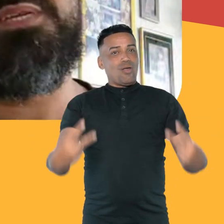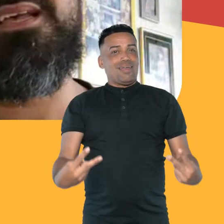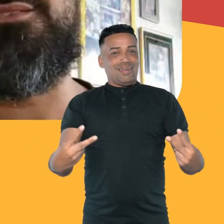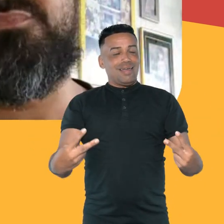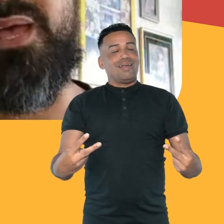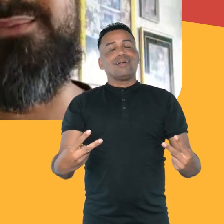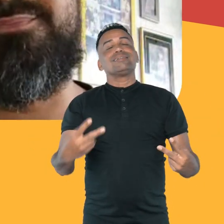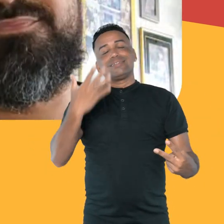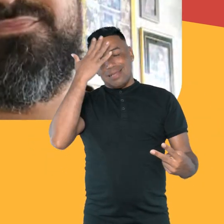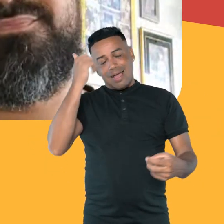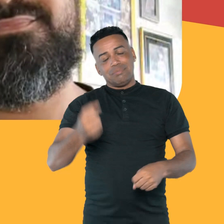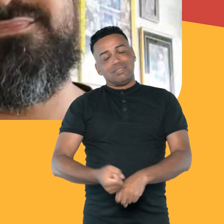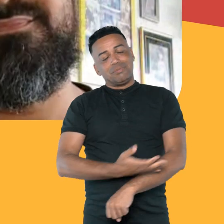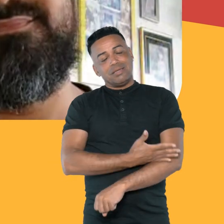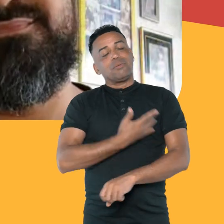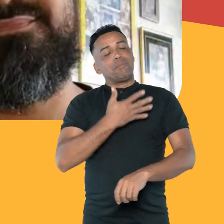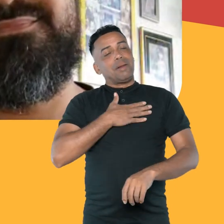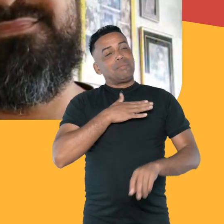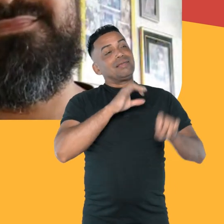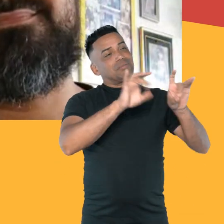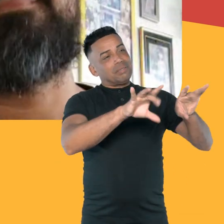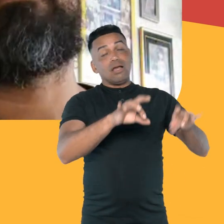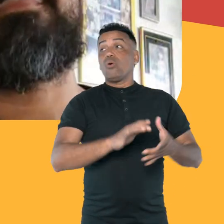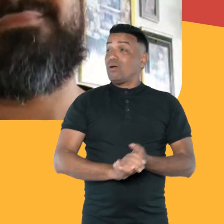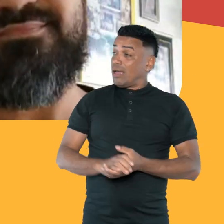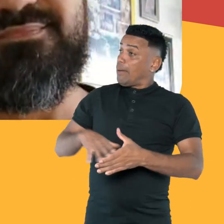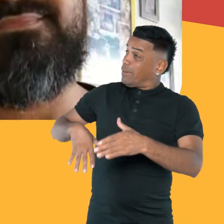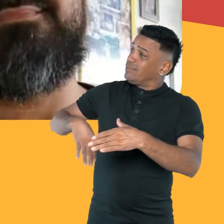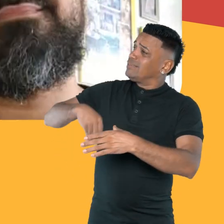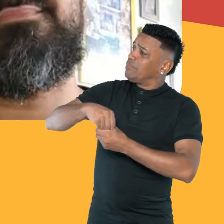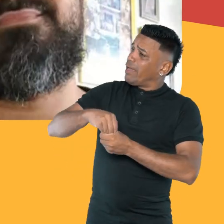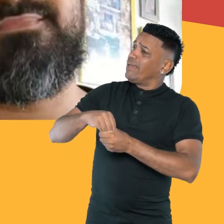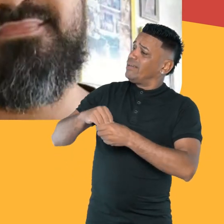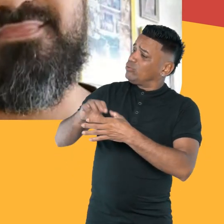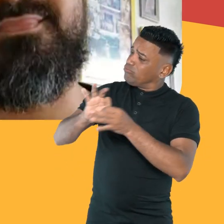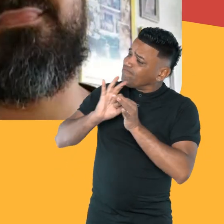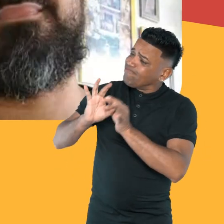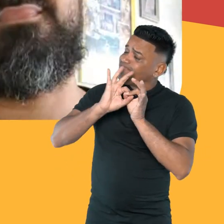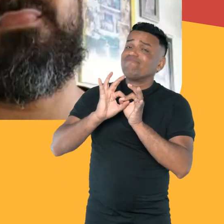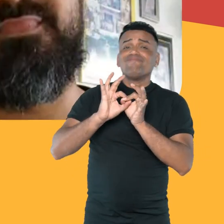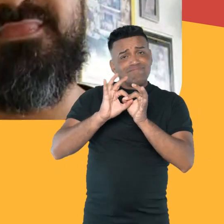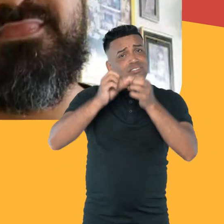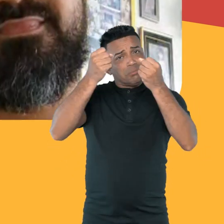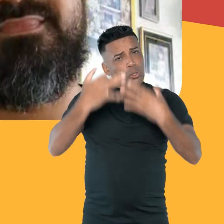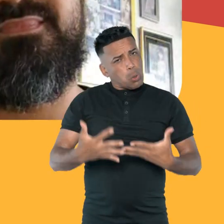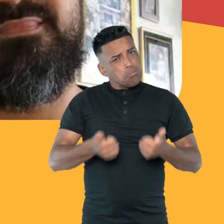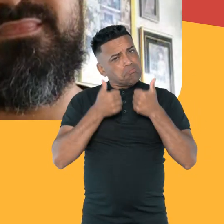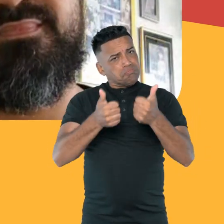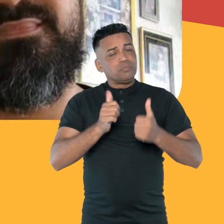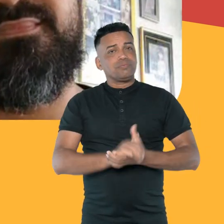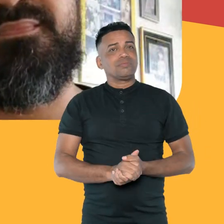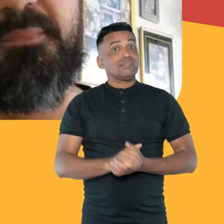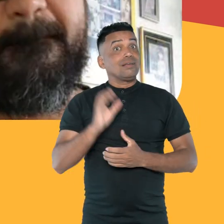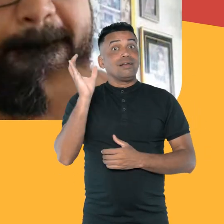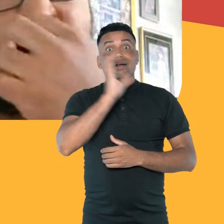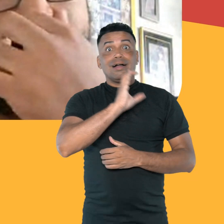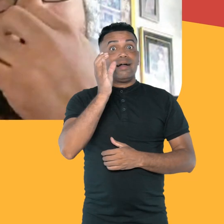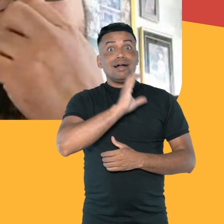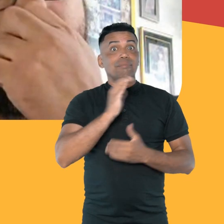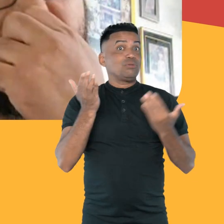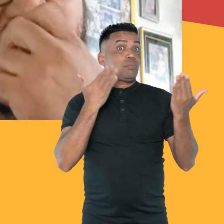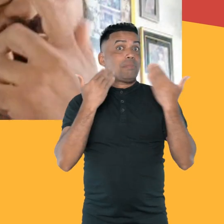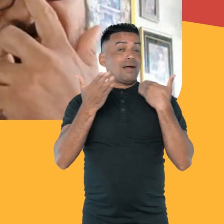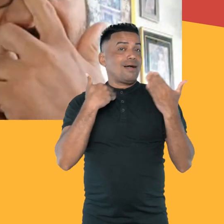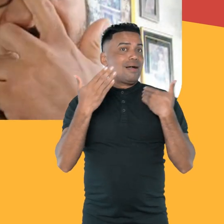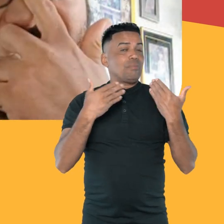mim isso é muito especial também. Pertencimento, envolvimento, né? Como você disse tão bem. Passou rápido demais o nosso tempo aqui,